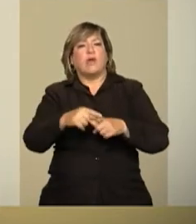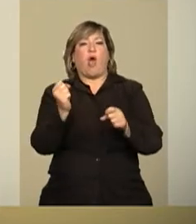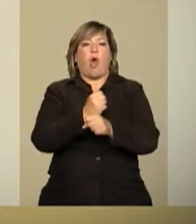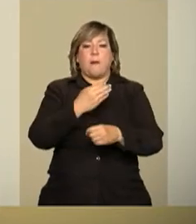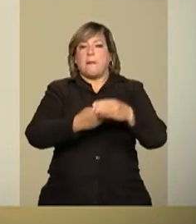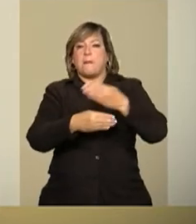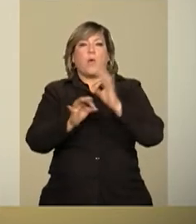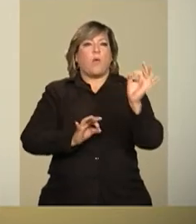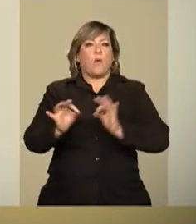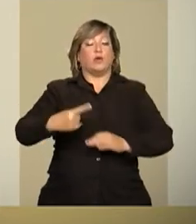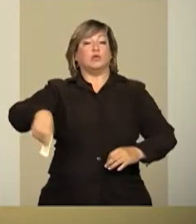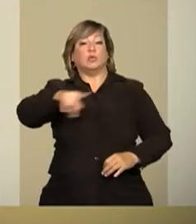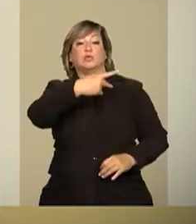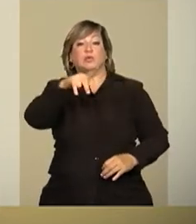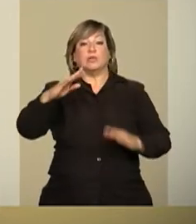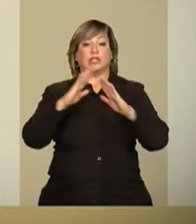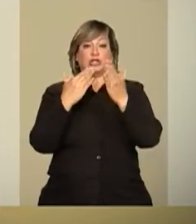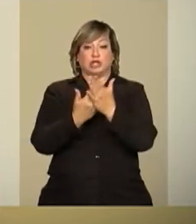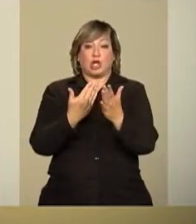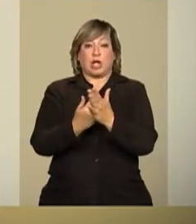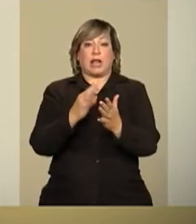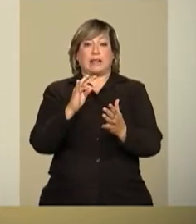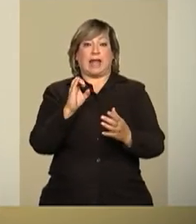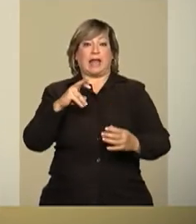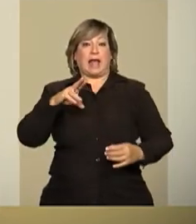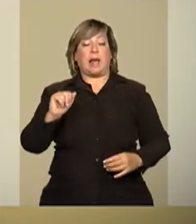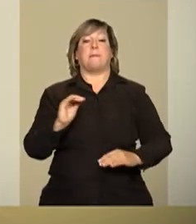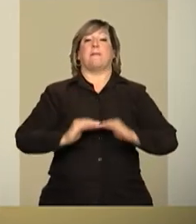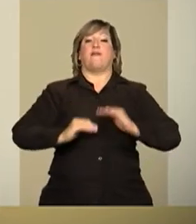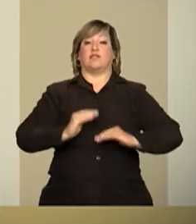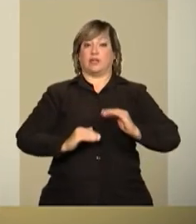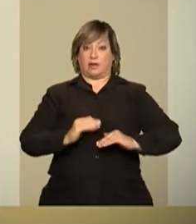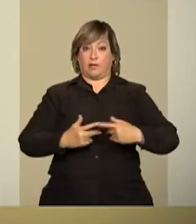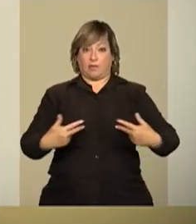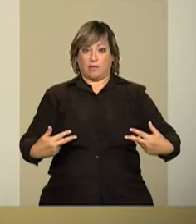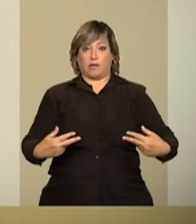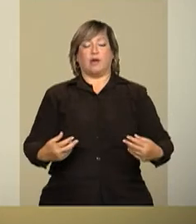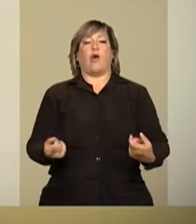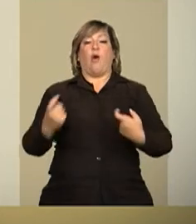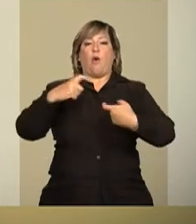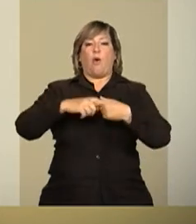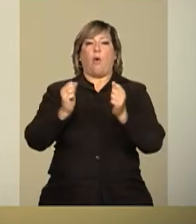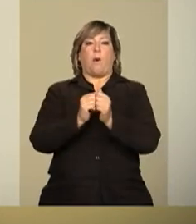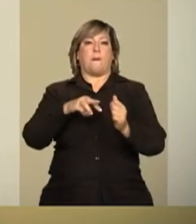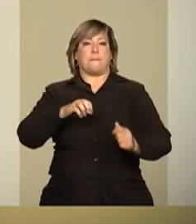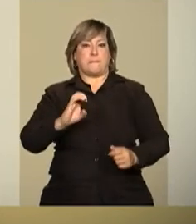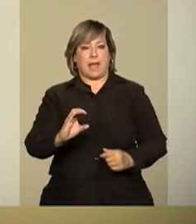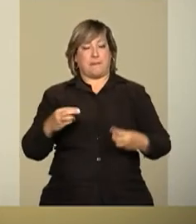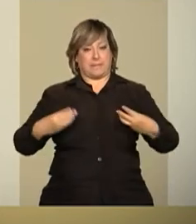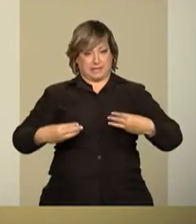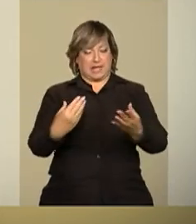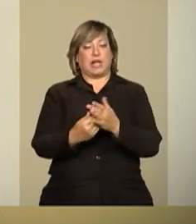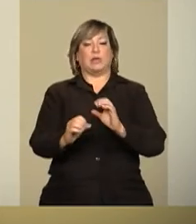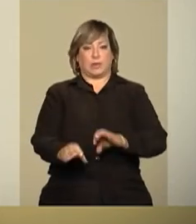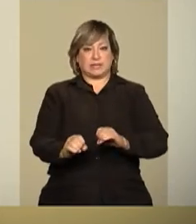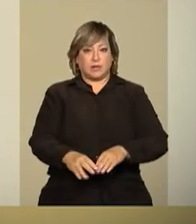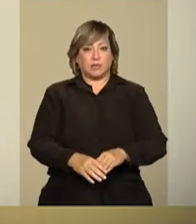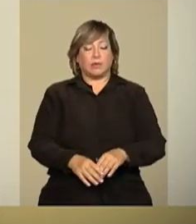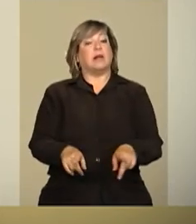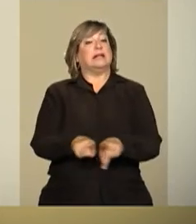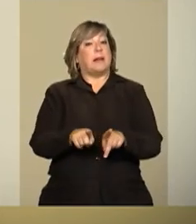ou ampliar suas escolas técnicas profissionalizantes por meio de convênio com o MEC o Ministério da Educação